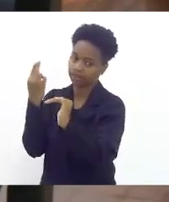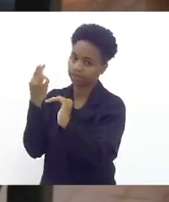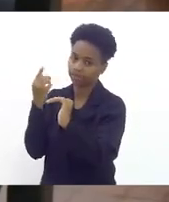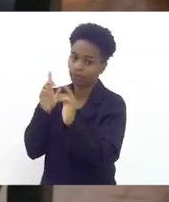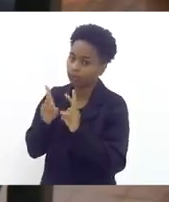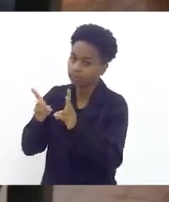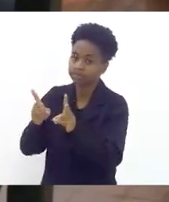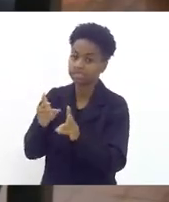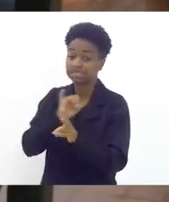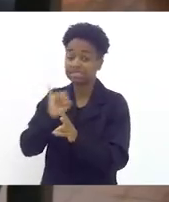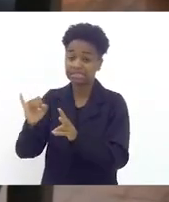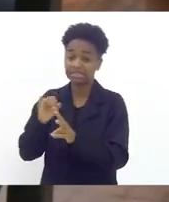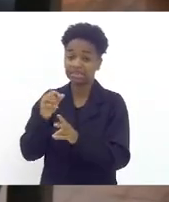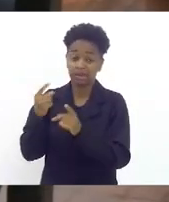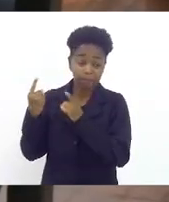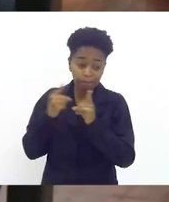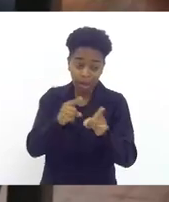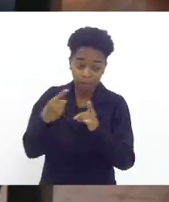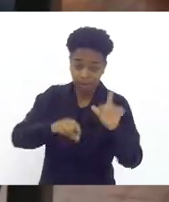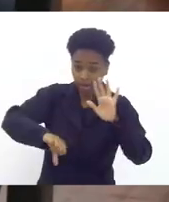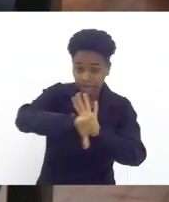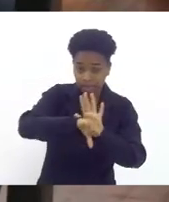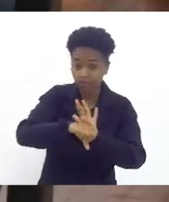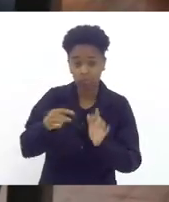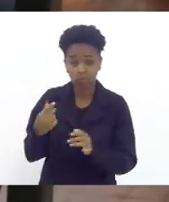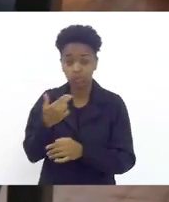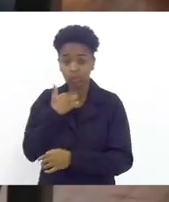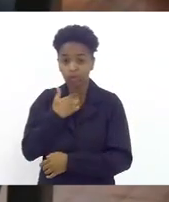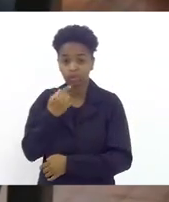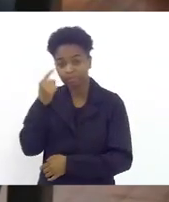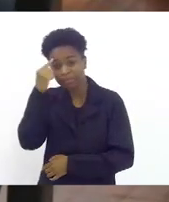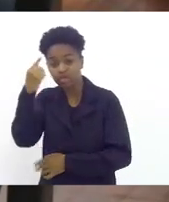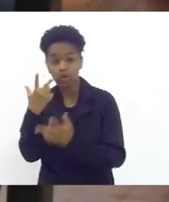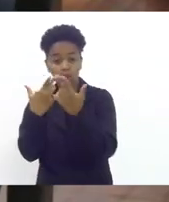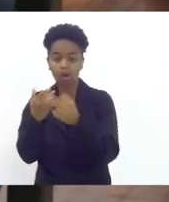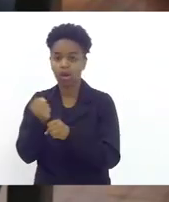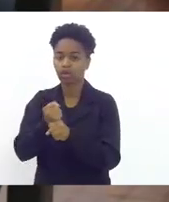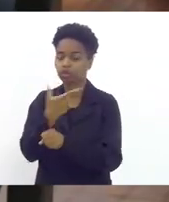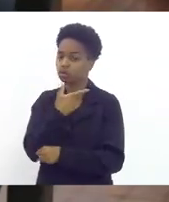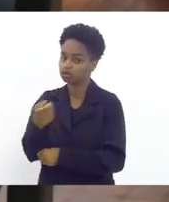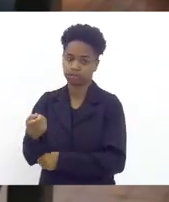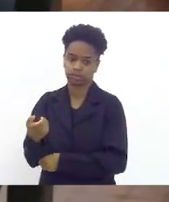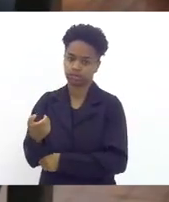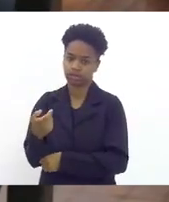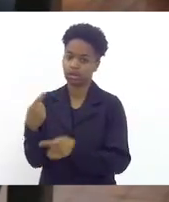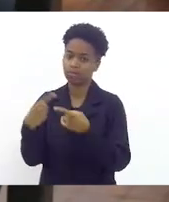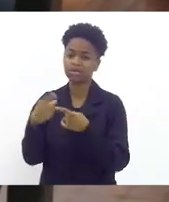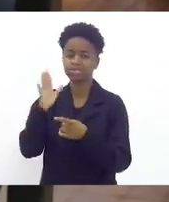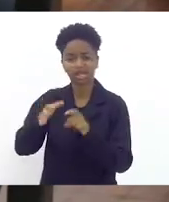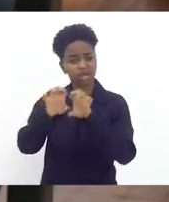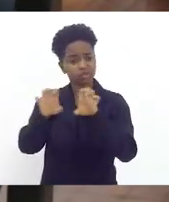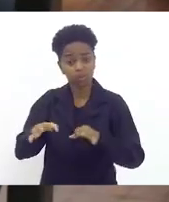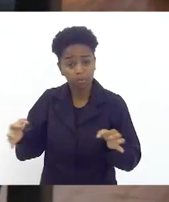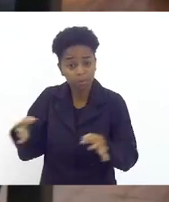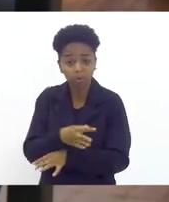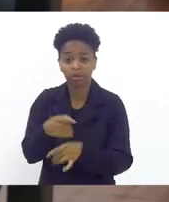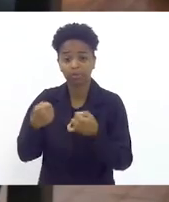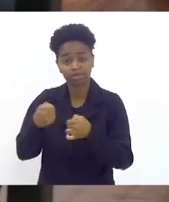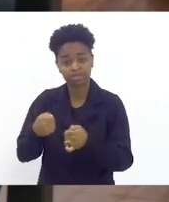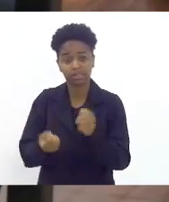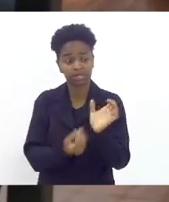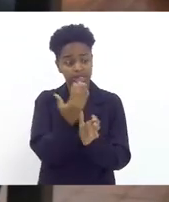qual a ideia com a cabeça do início do ano 2000 caramba tá tudo estruturado a gente precisa gerar